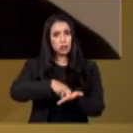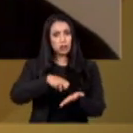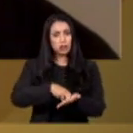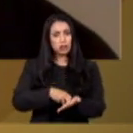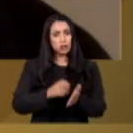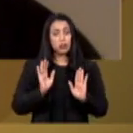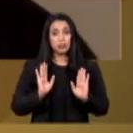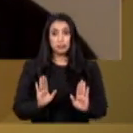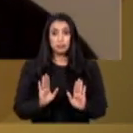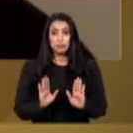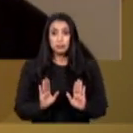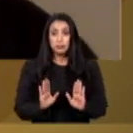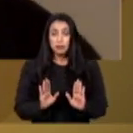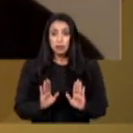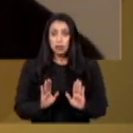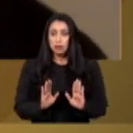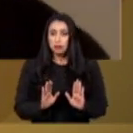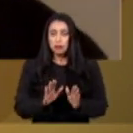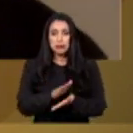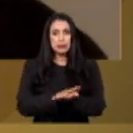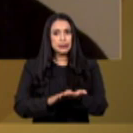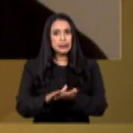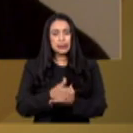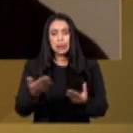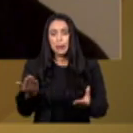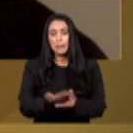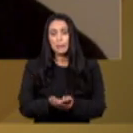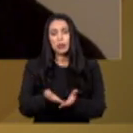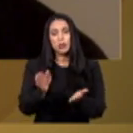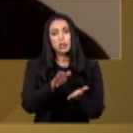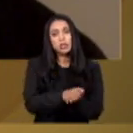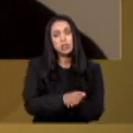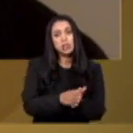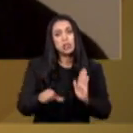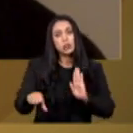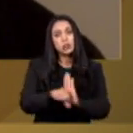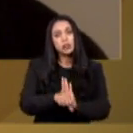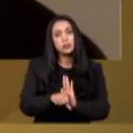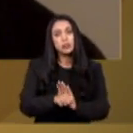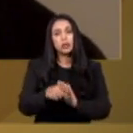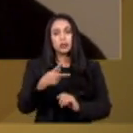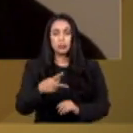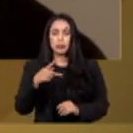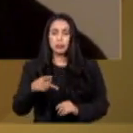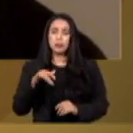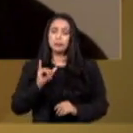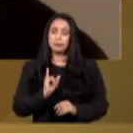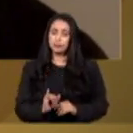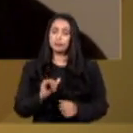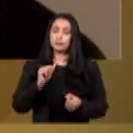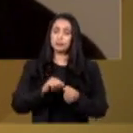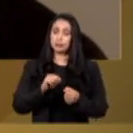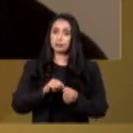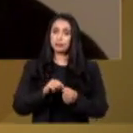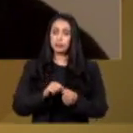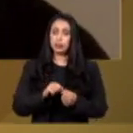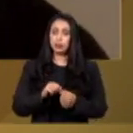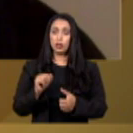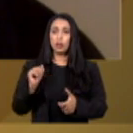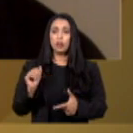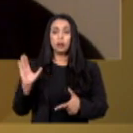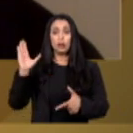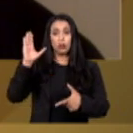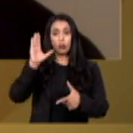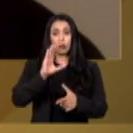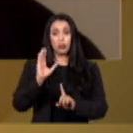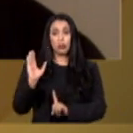notem excelências que nenhum desses processos criminais a qualquer diretor da empregada da ppp ano como réu aliás